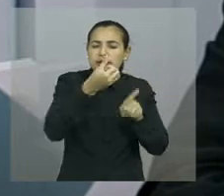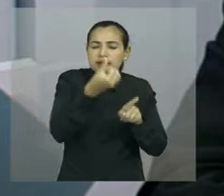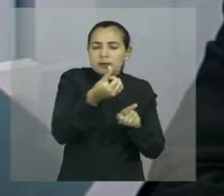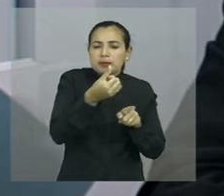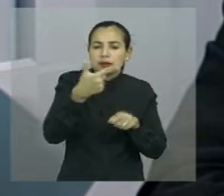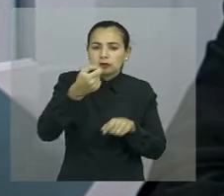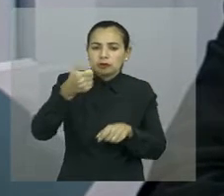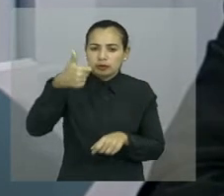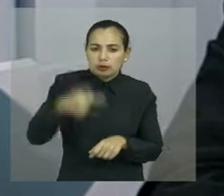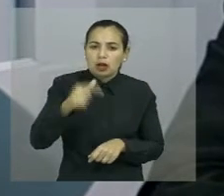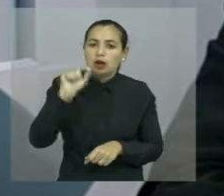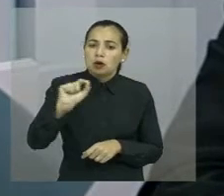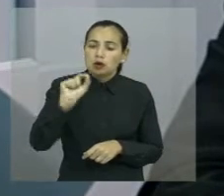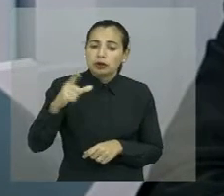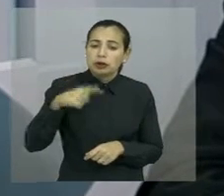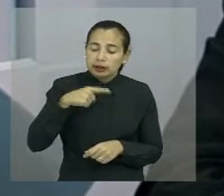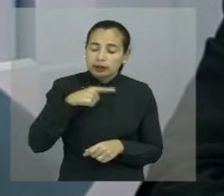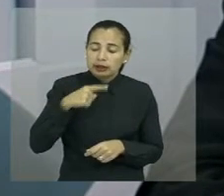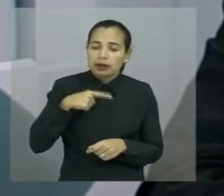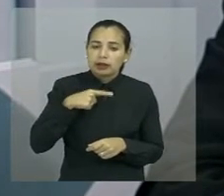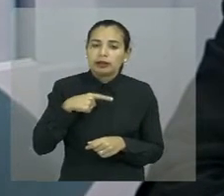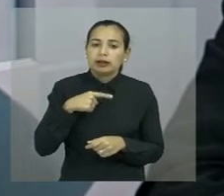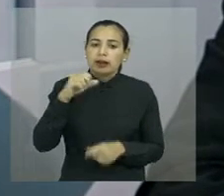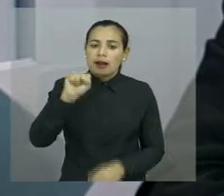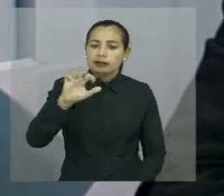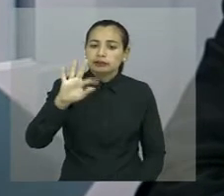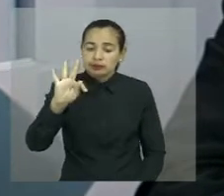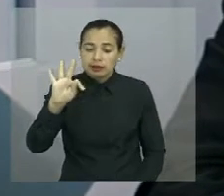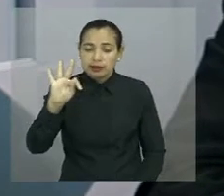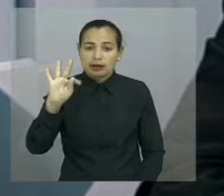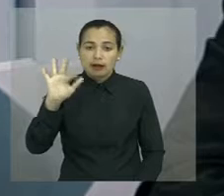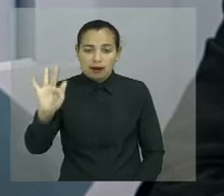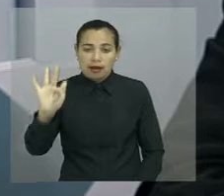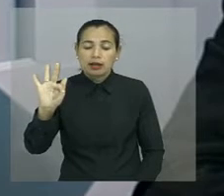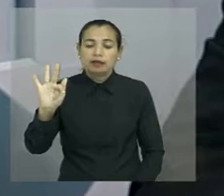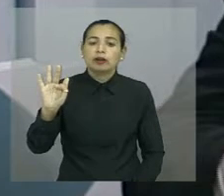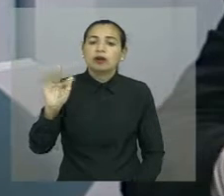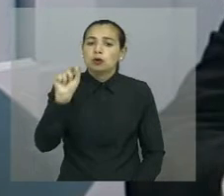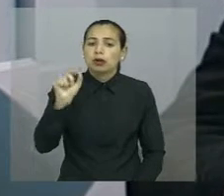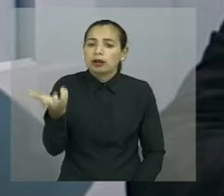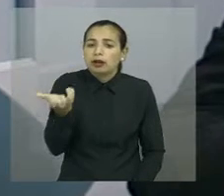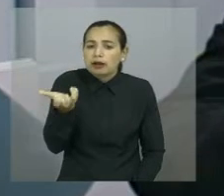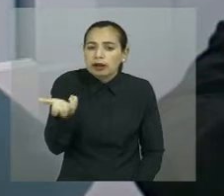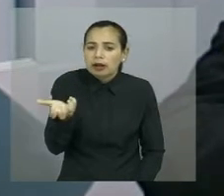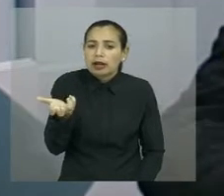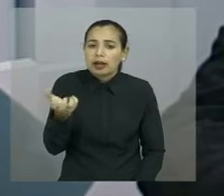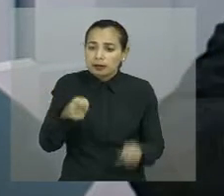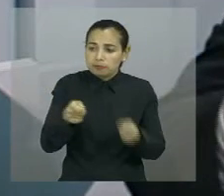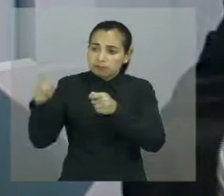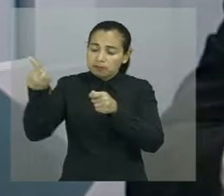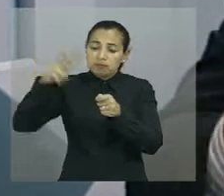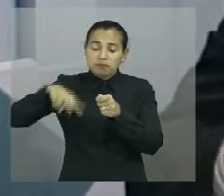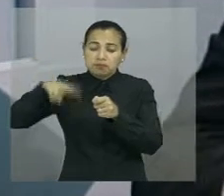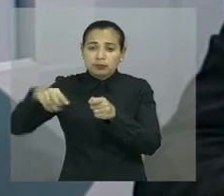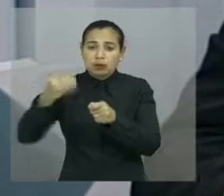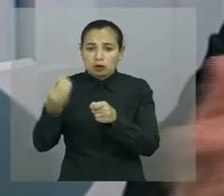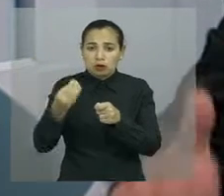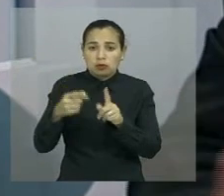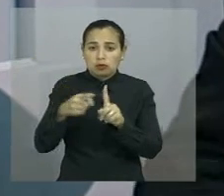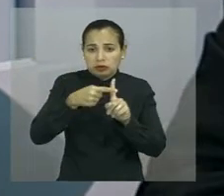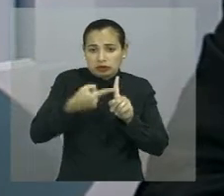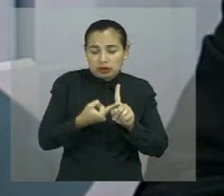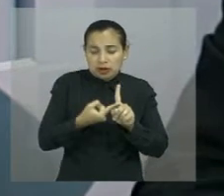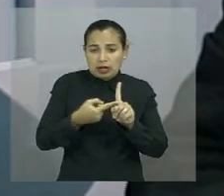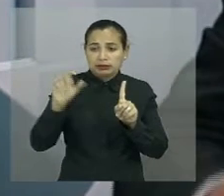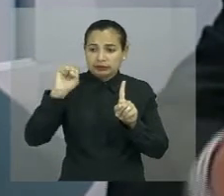DI 5581, que tramita no STF, que pretende possibilitar que uma gestante contaminada pelo Zika